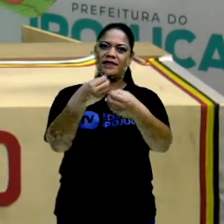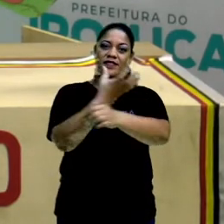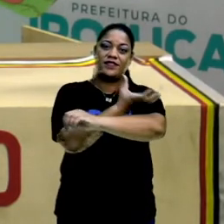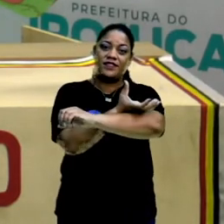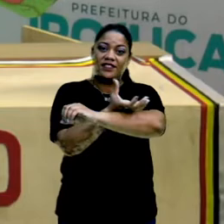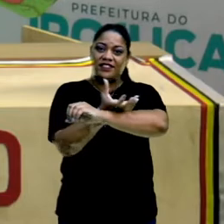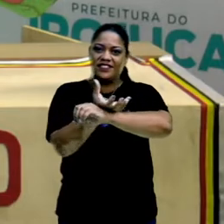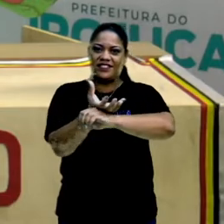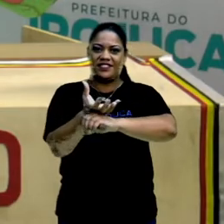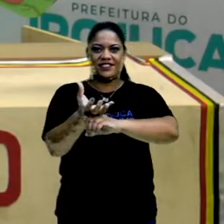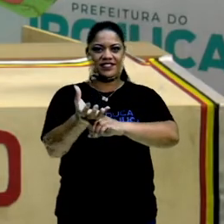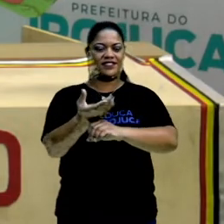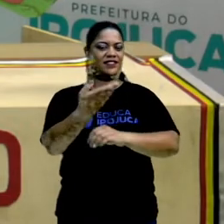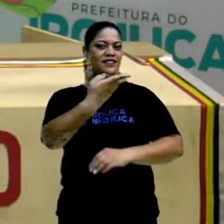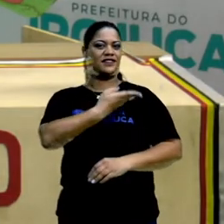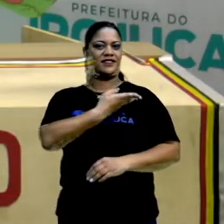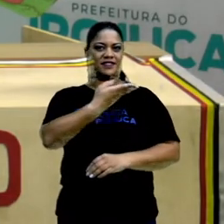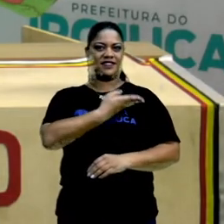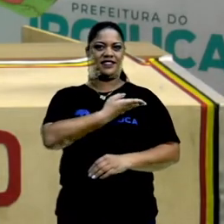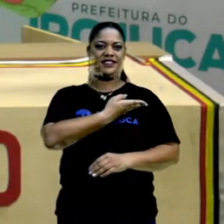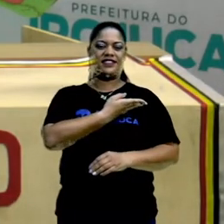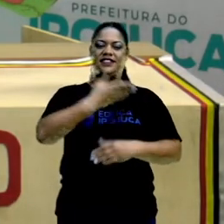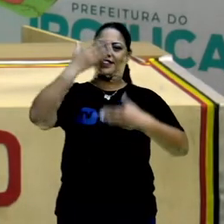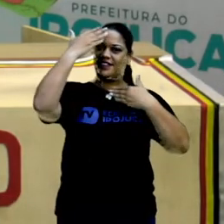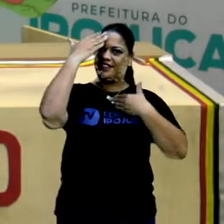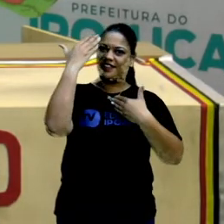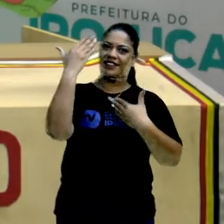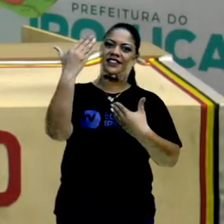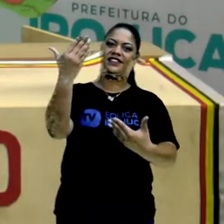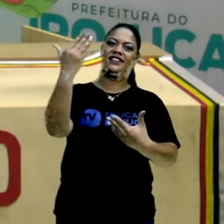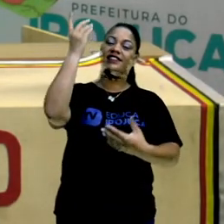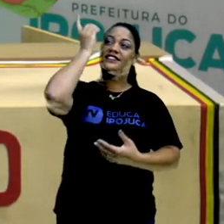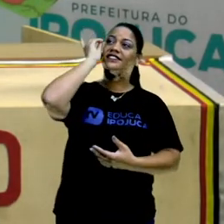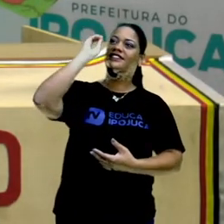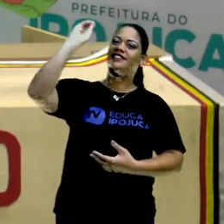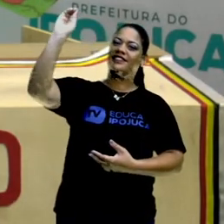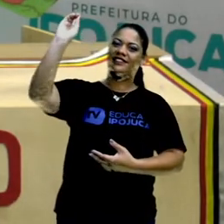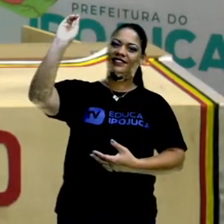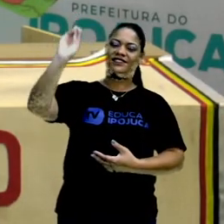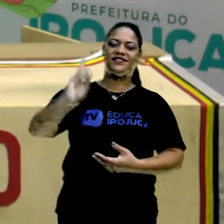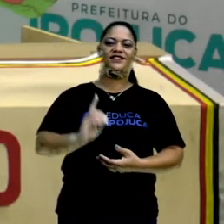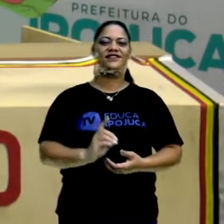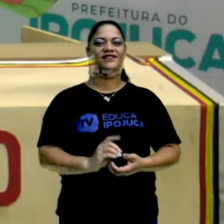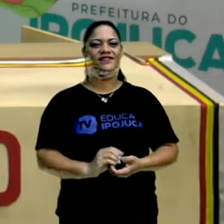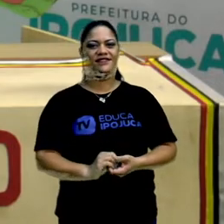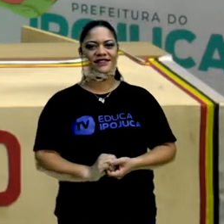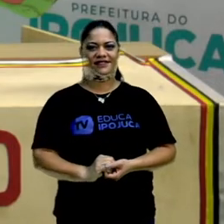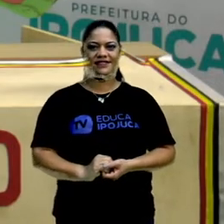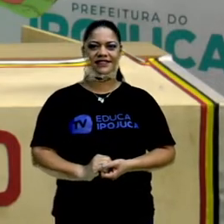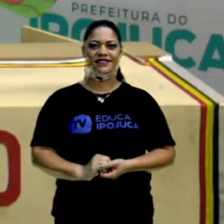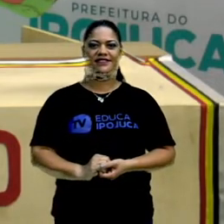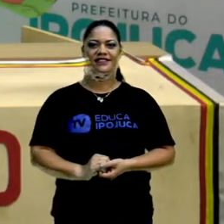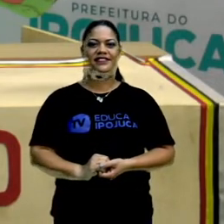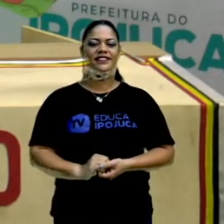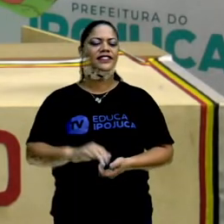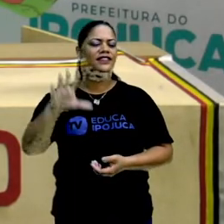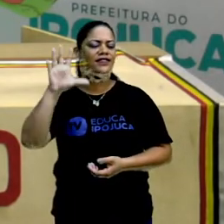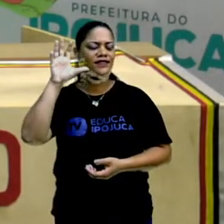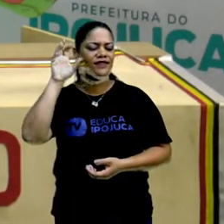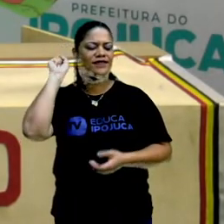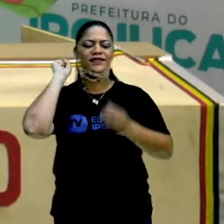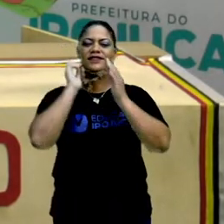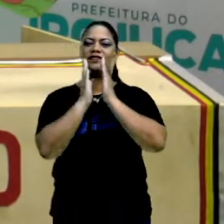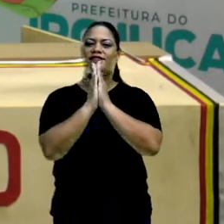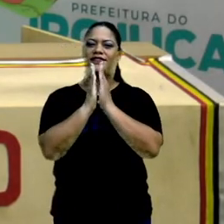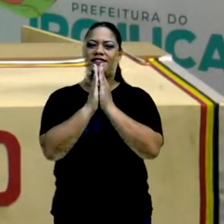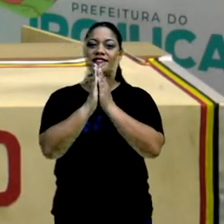jardim com sua amiga e agradecia a Papai do Céu, pois ele ouviu a